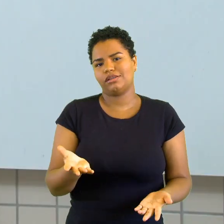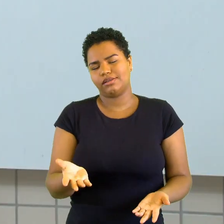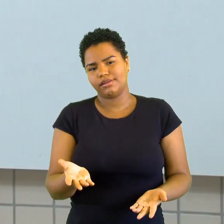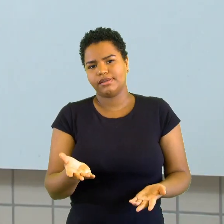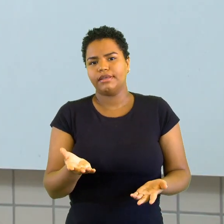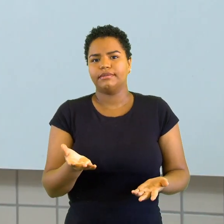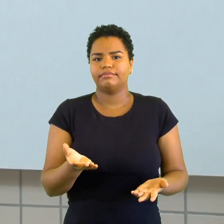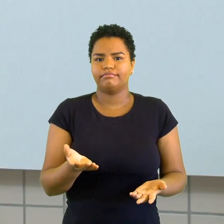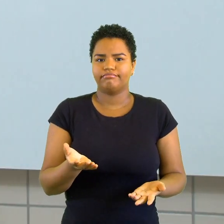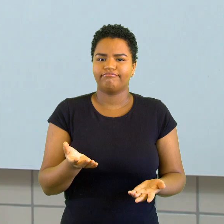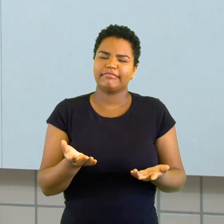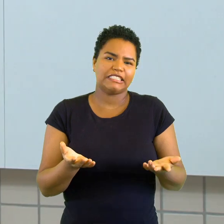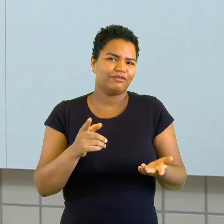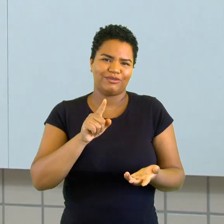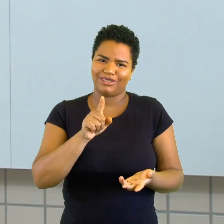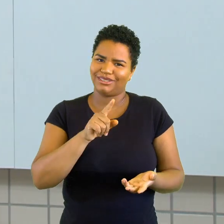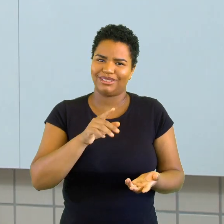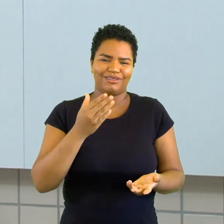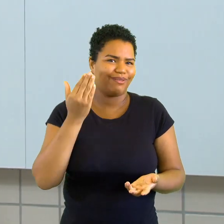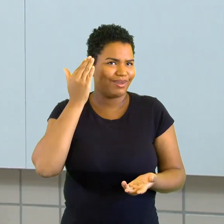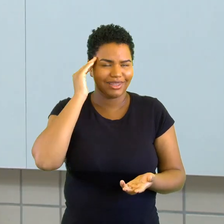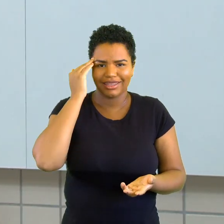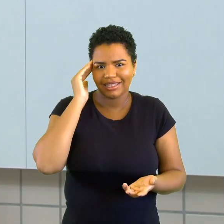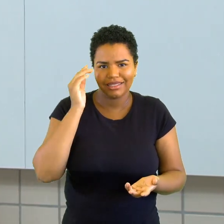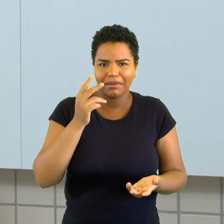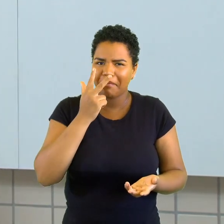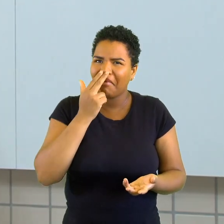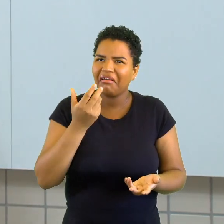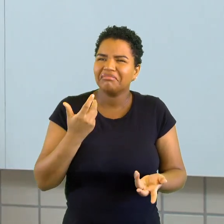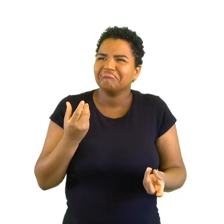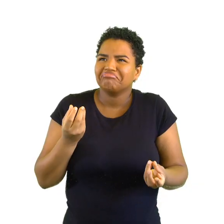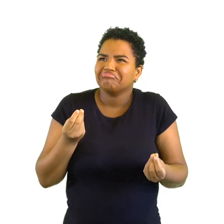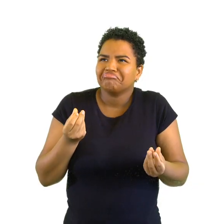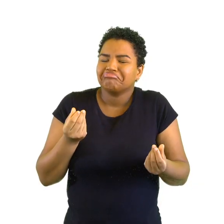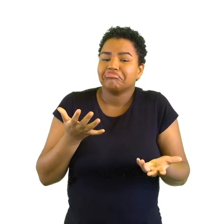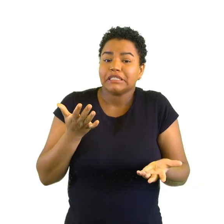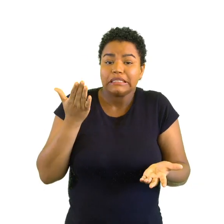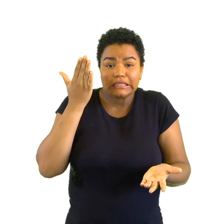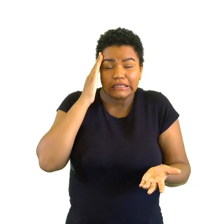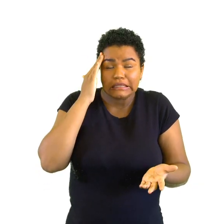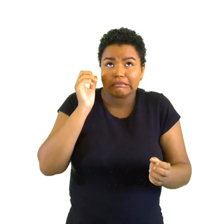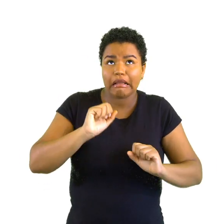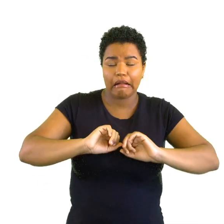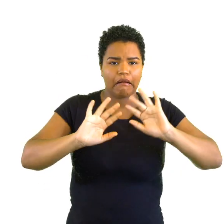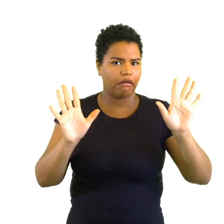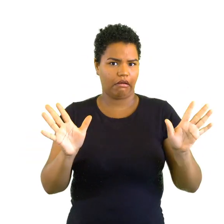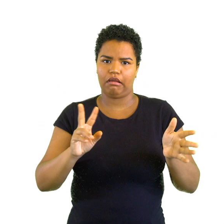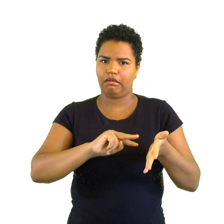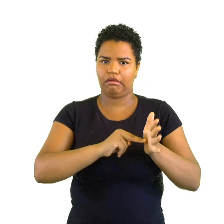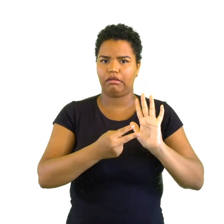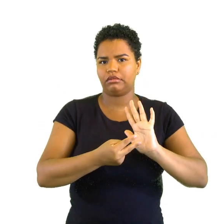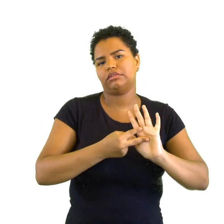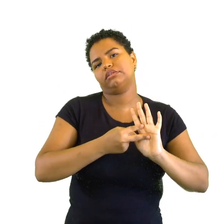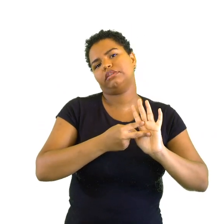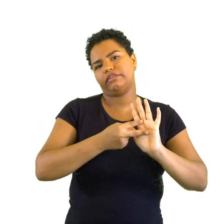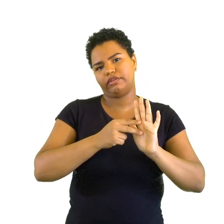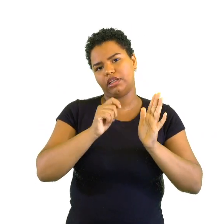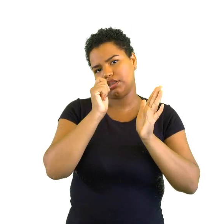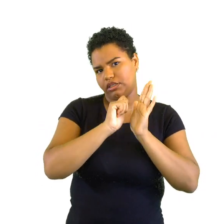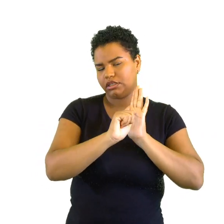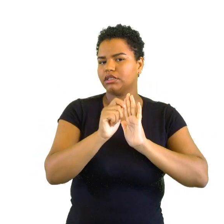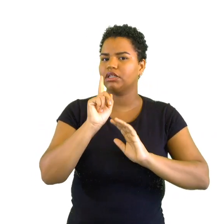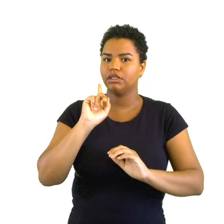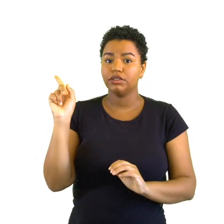conheça, você não vai entender, não vai fazer sentido para você o significado do que está escrito